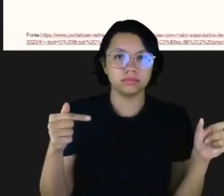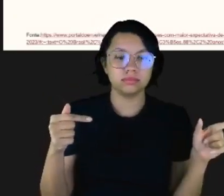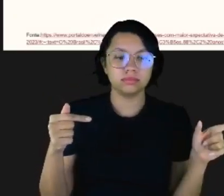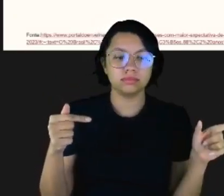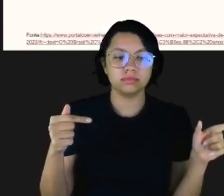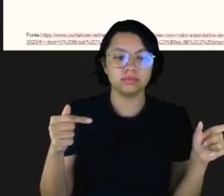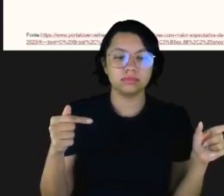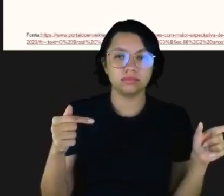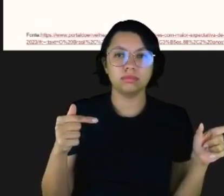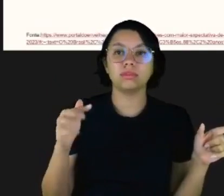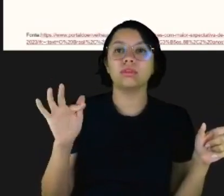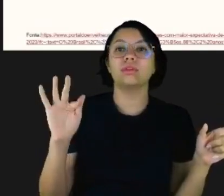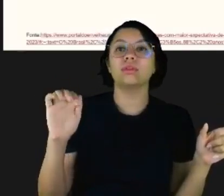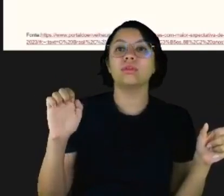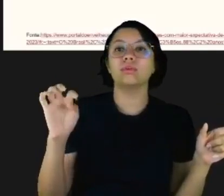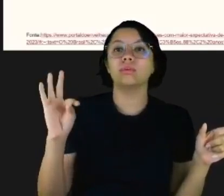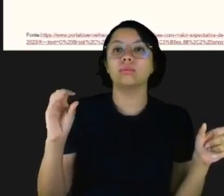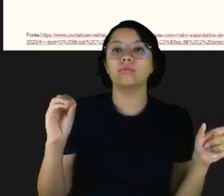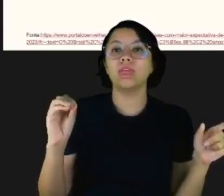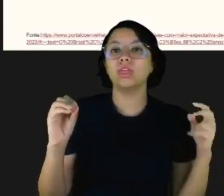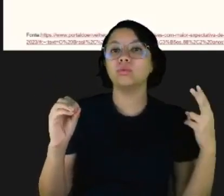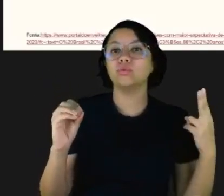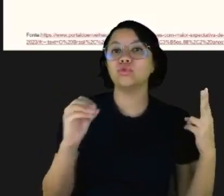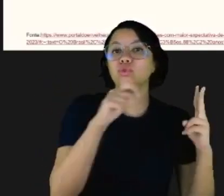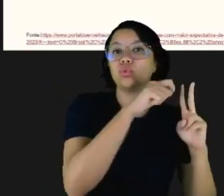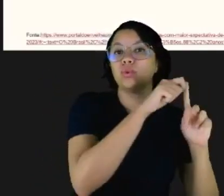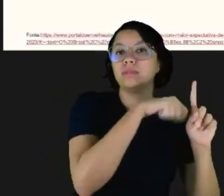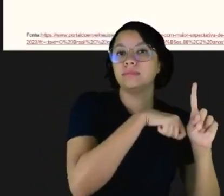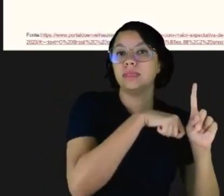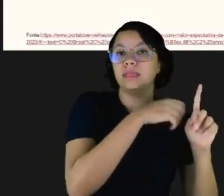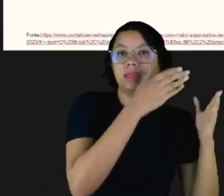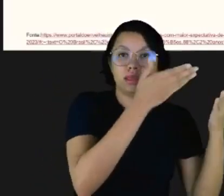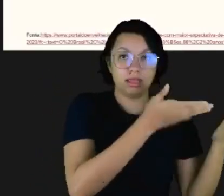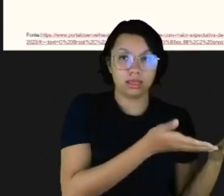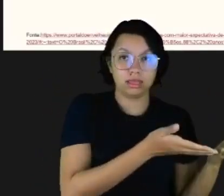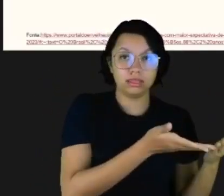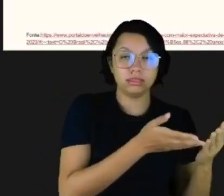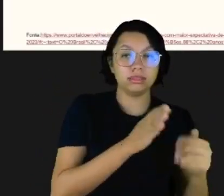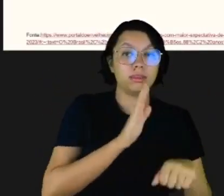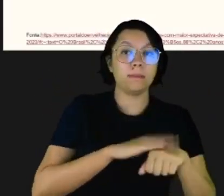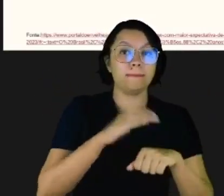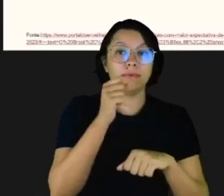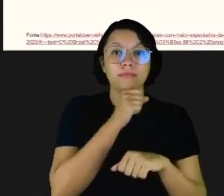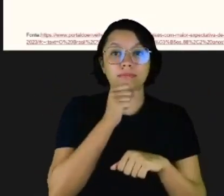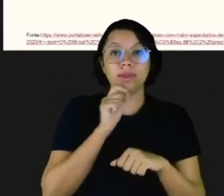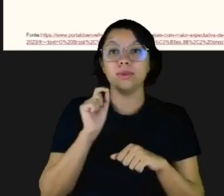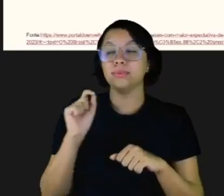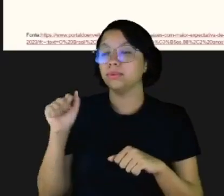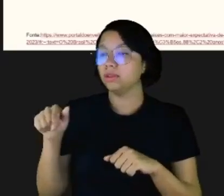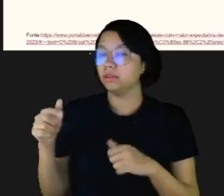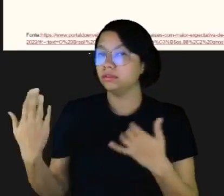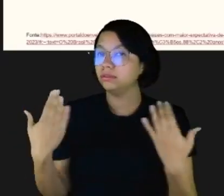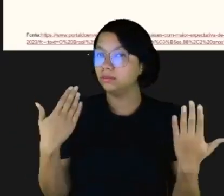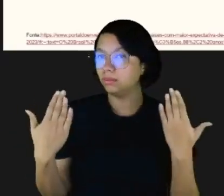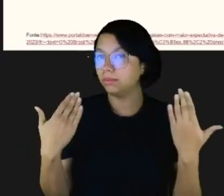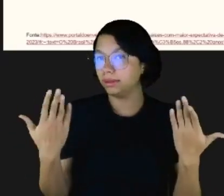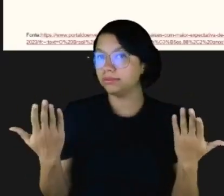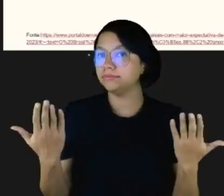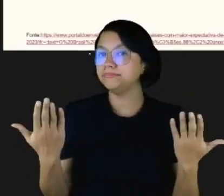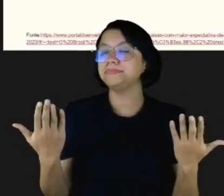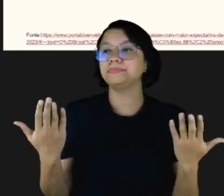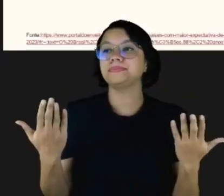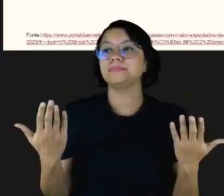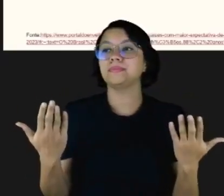um feto de 2 meses, o feto de 2 meses é mais velho que o feto de 2 semanas. Então,